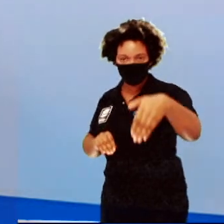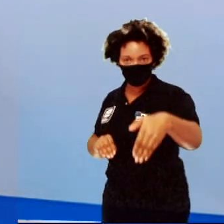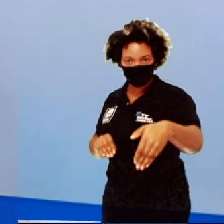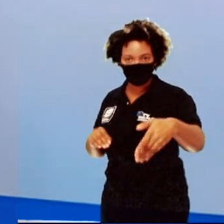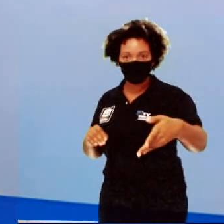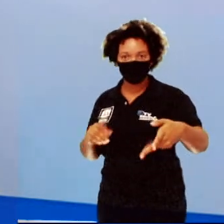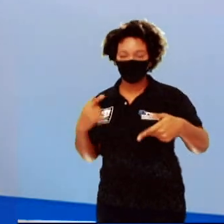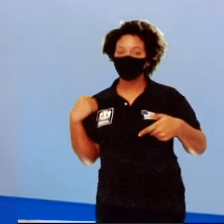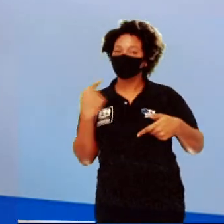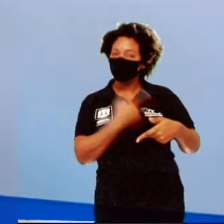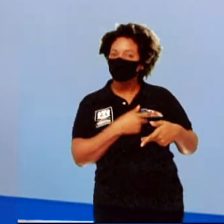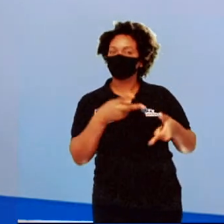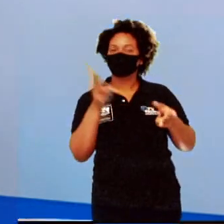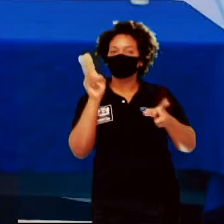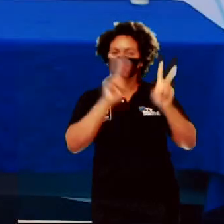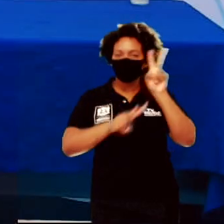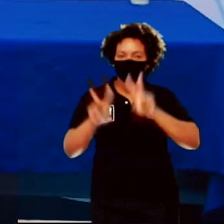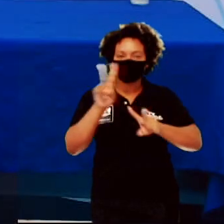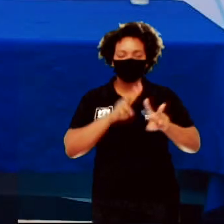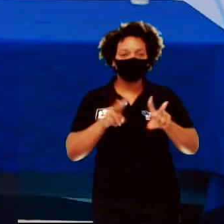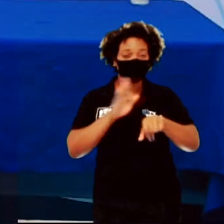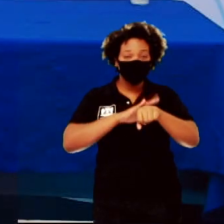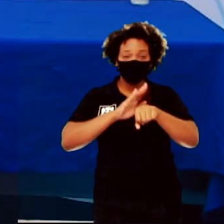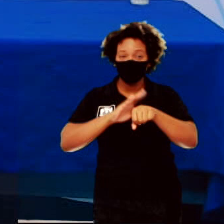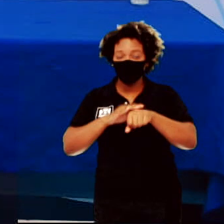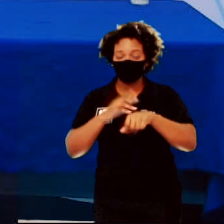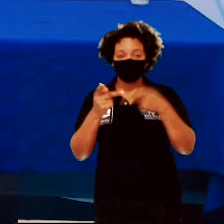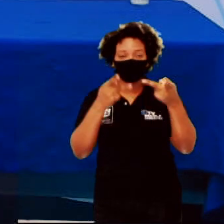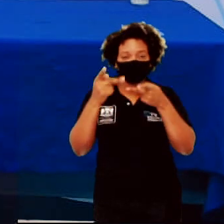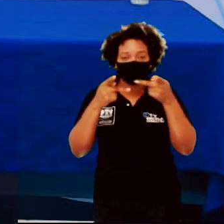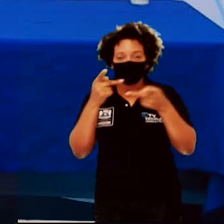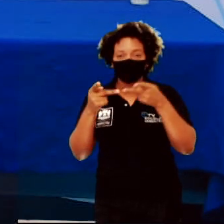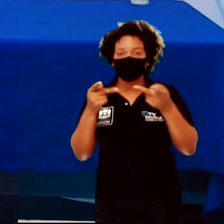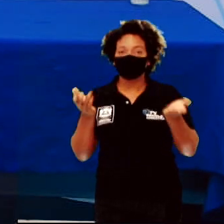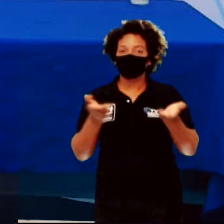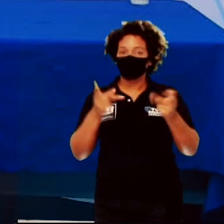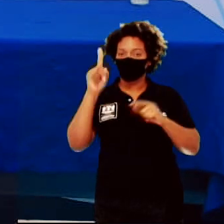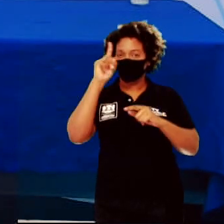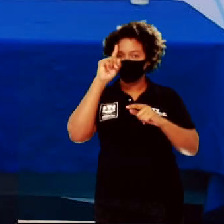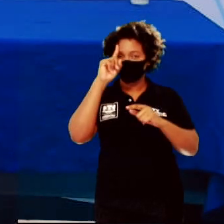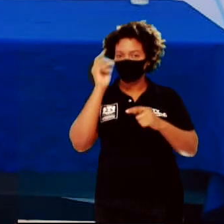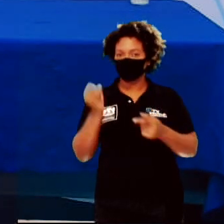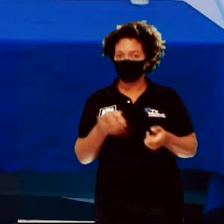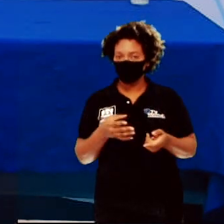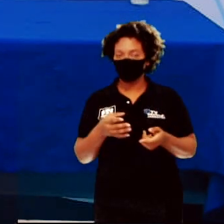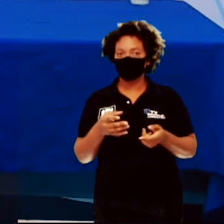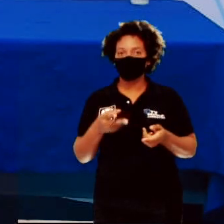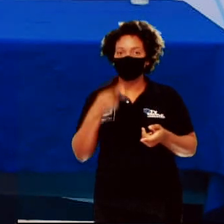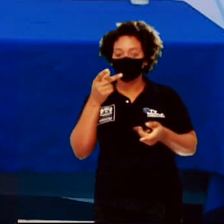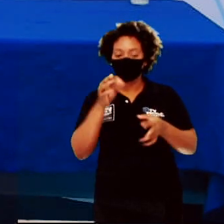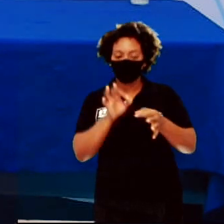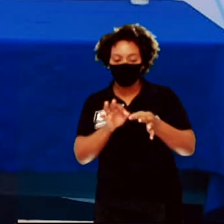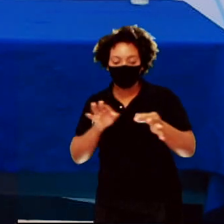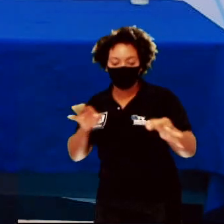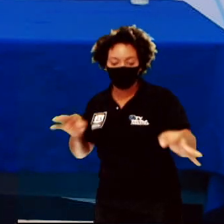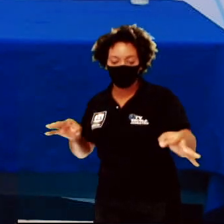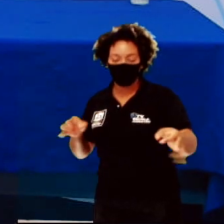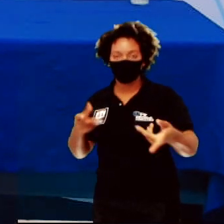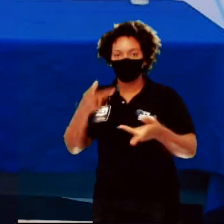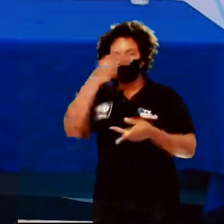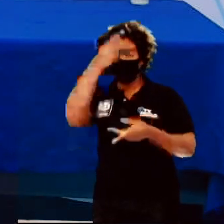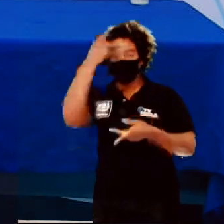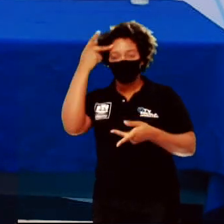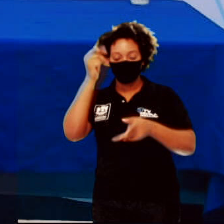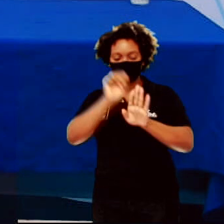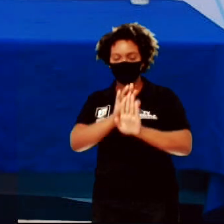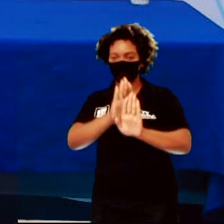estamos ouvindo muito falar sobre isso nos nossos dias, quando estamos falando sobre distanciamento social. Quando a